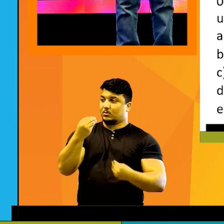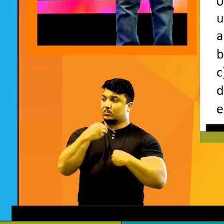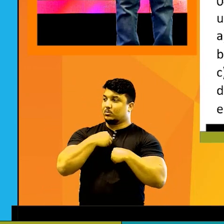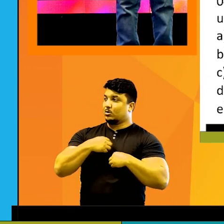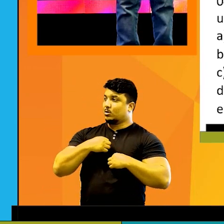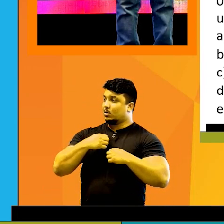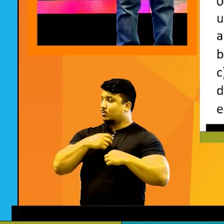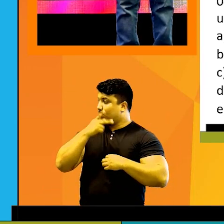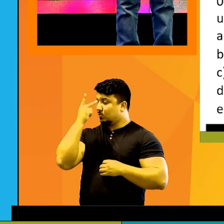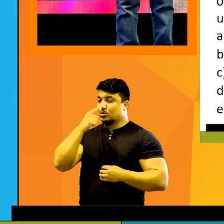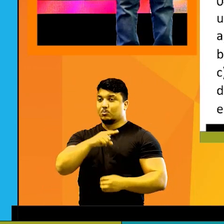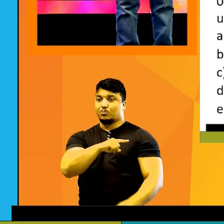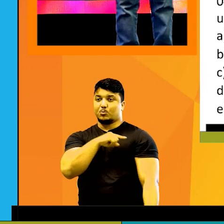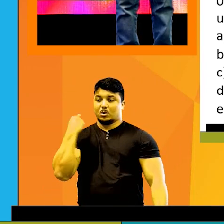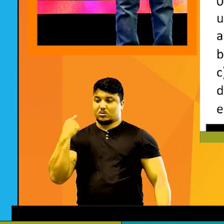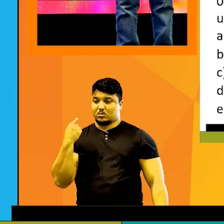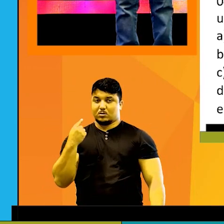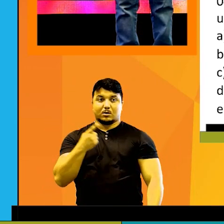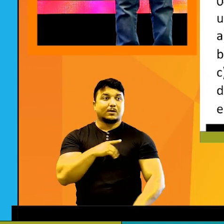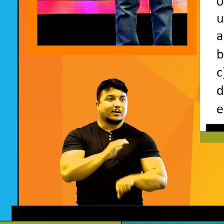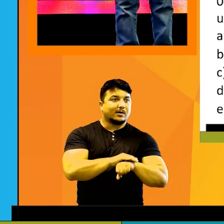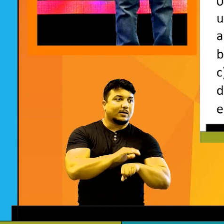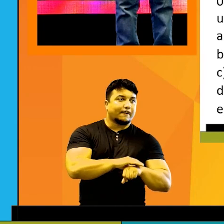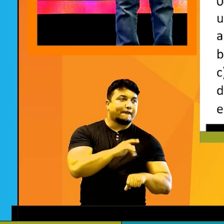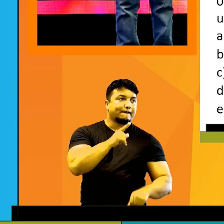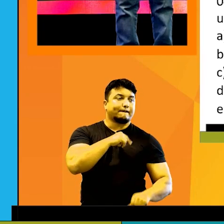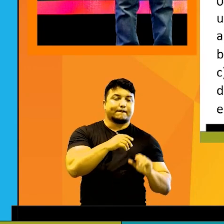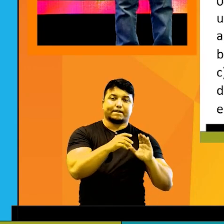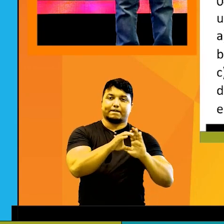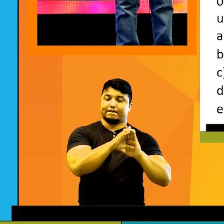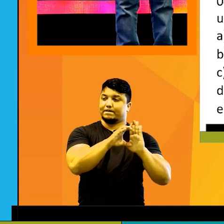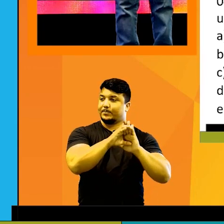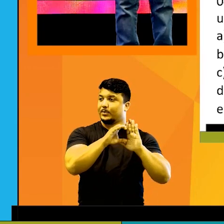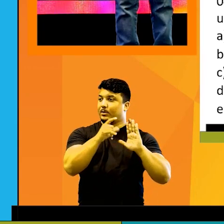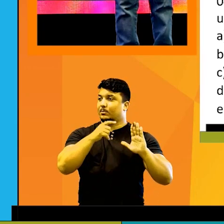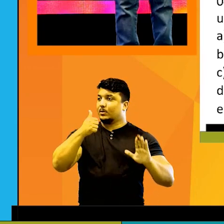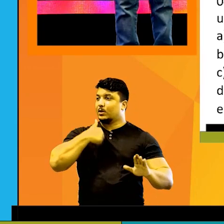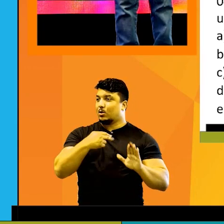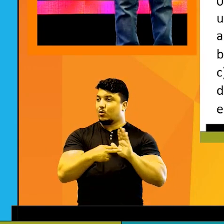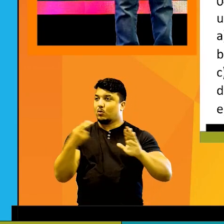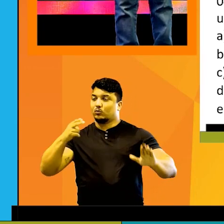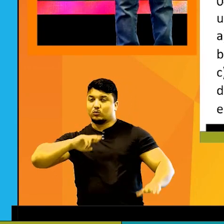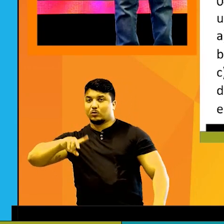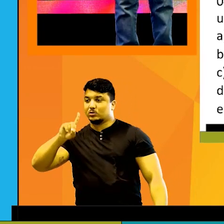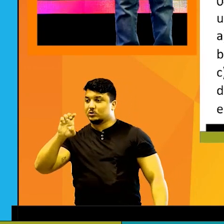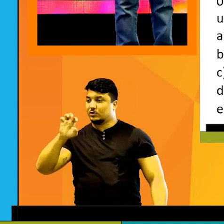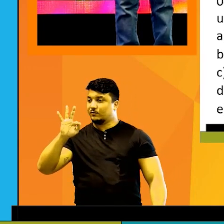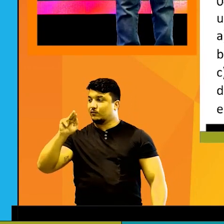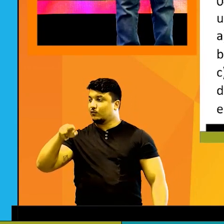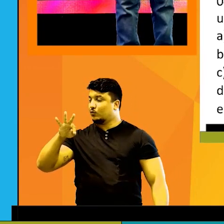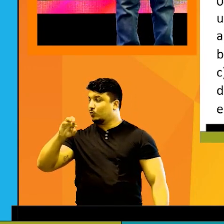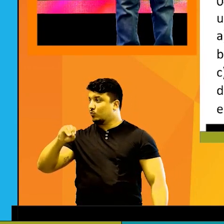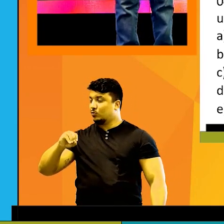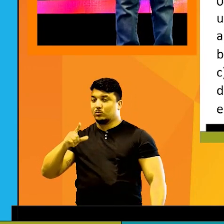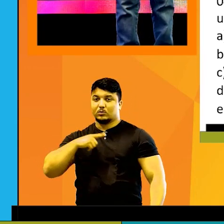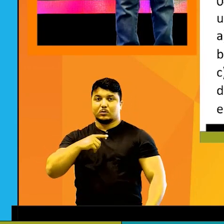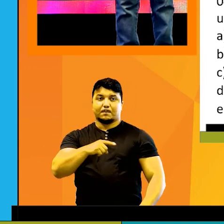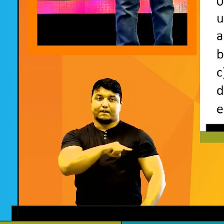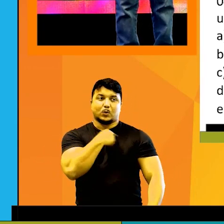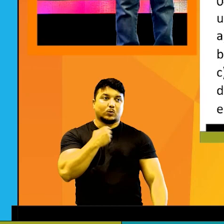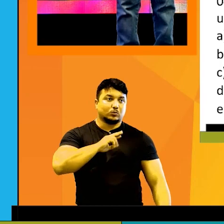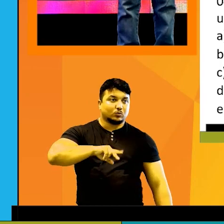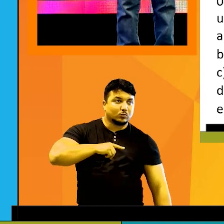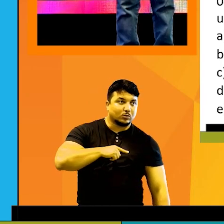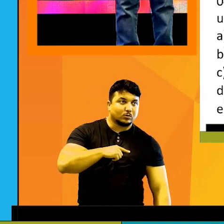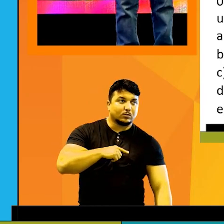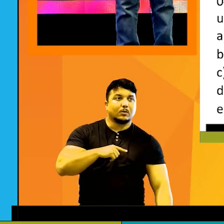Porque você sabe que o Brás Cubas, como ele mesmo diz no primeiro capítulo, eu não sou um autor defunto, eu não sou um escritor que morreu, eu